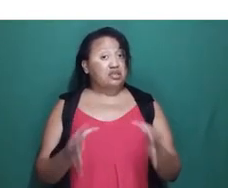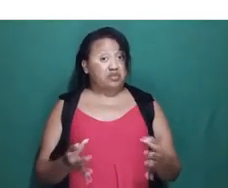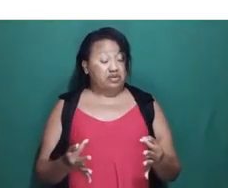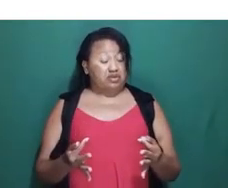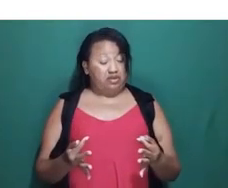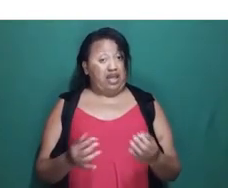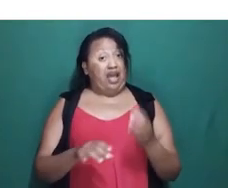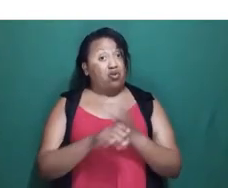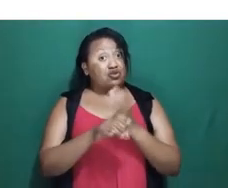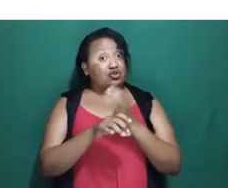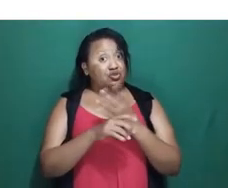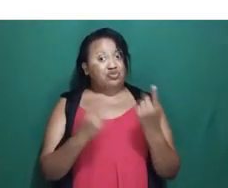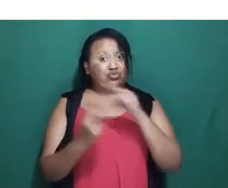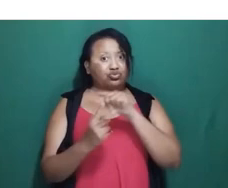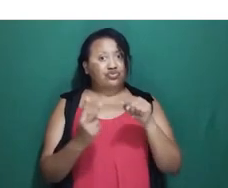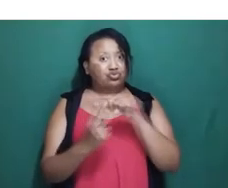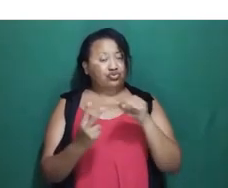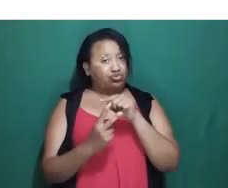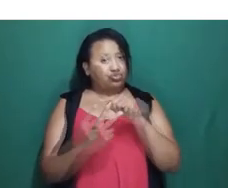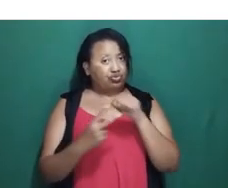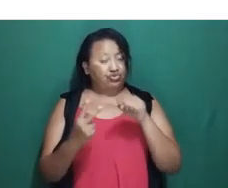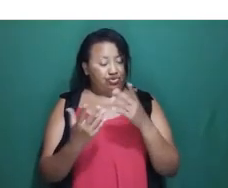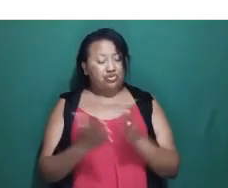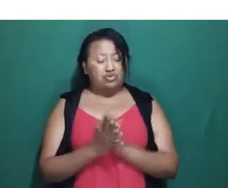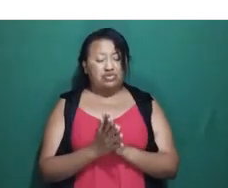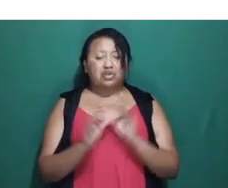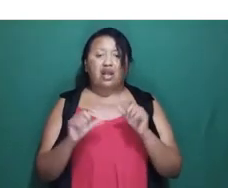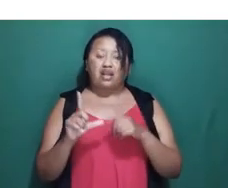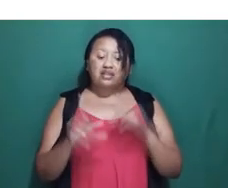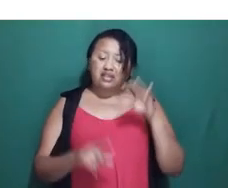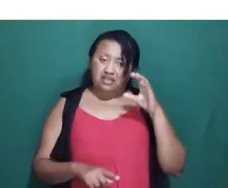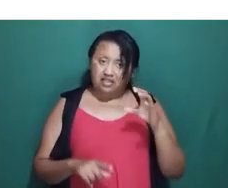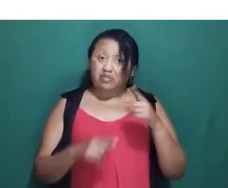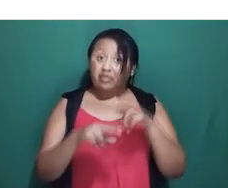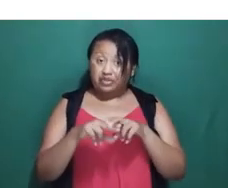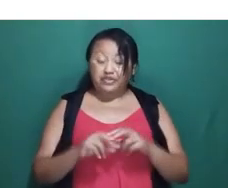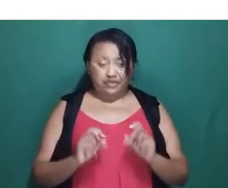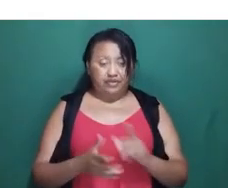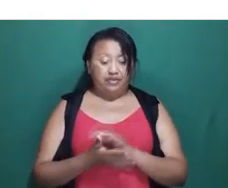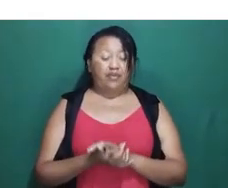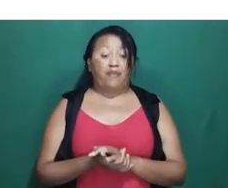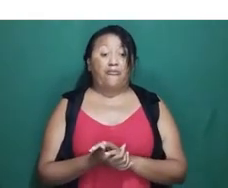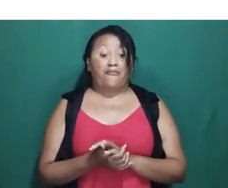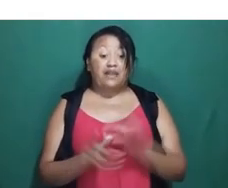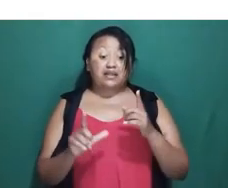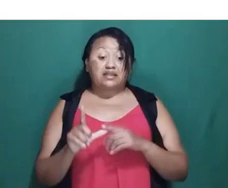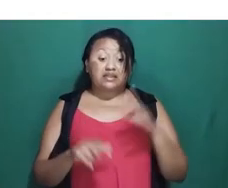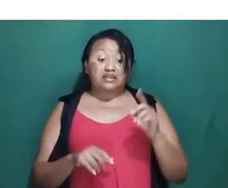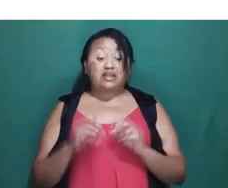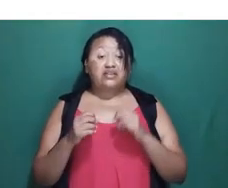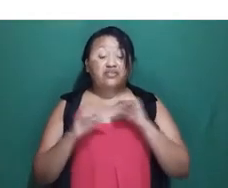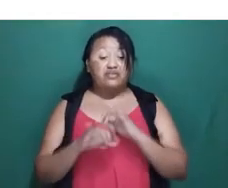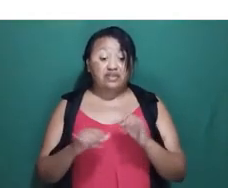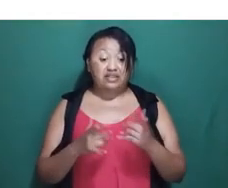é constituído por uma dupla hélice duas fitas no Cléo Pires letra C tá errado por causa disso letra D diz